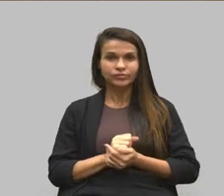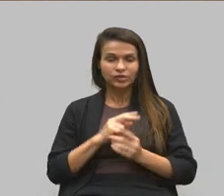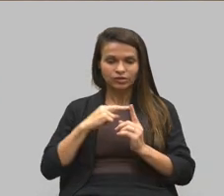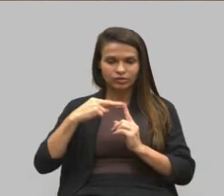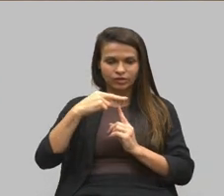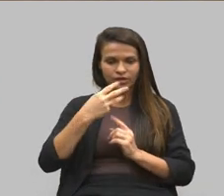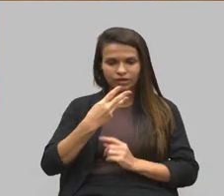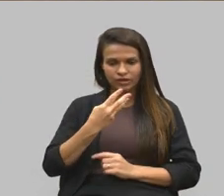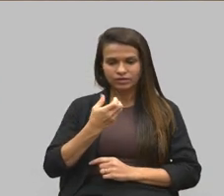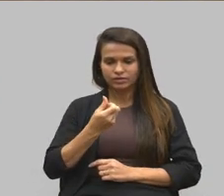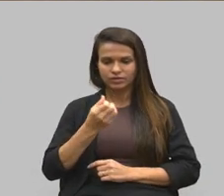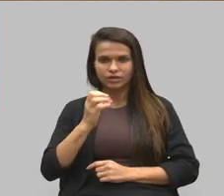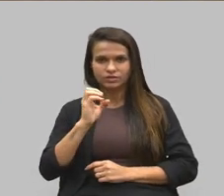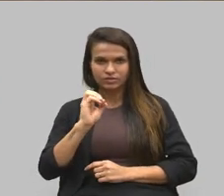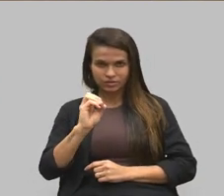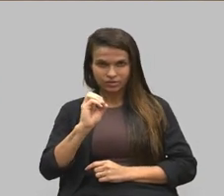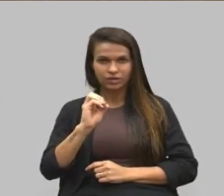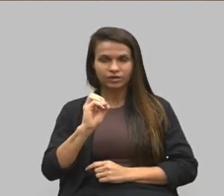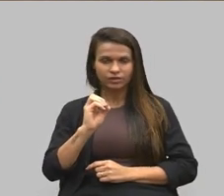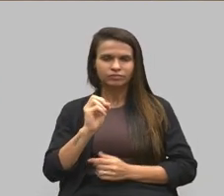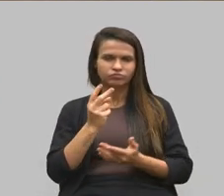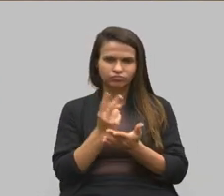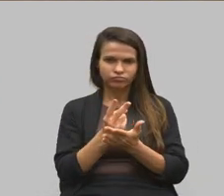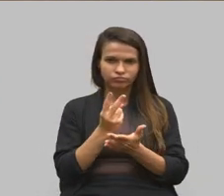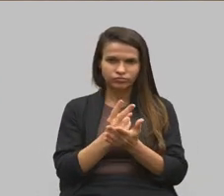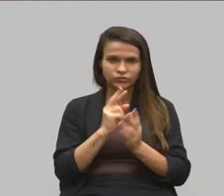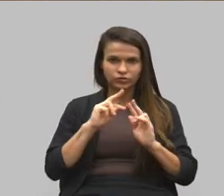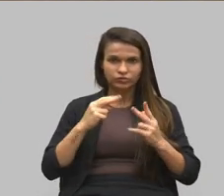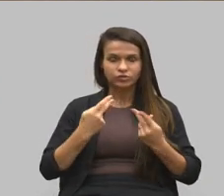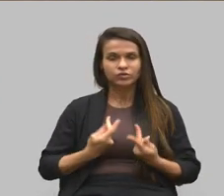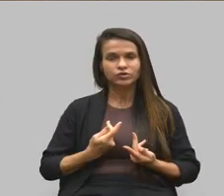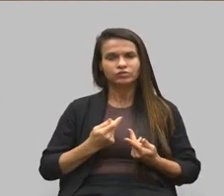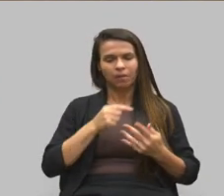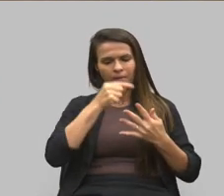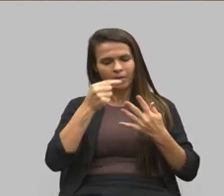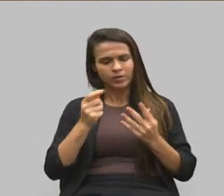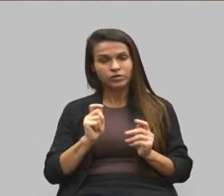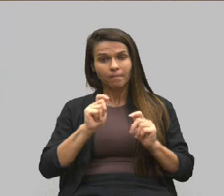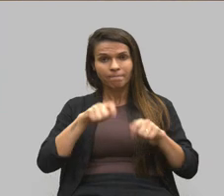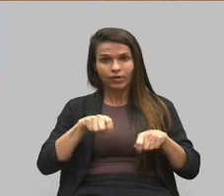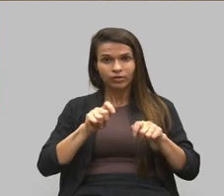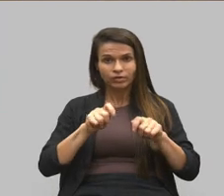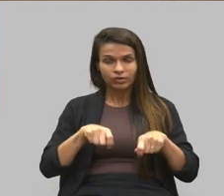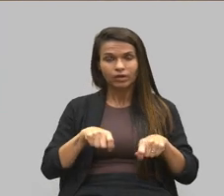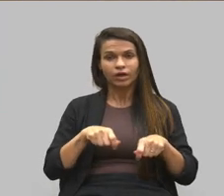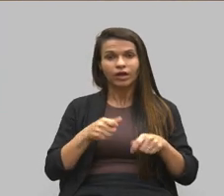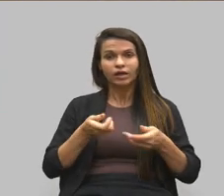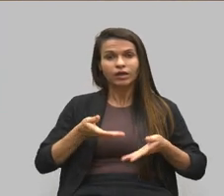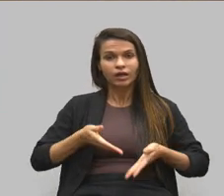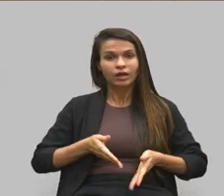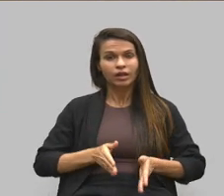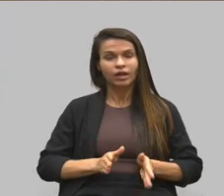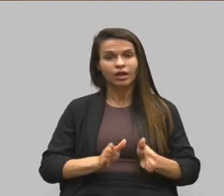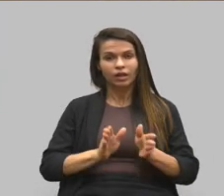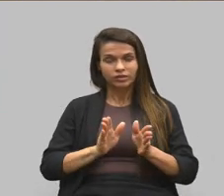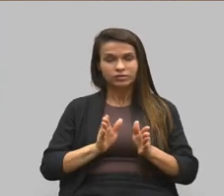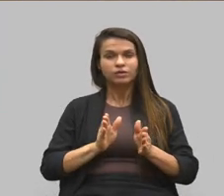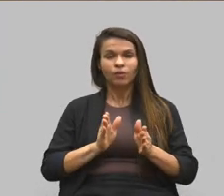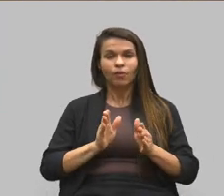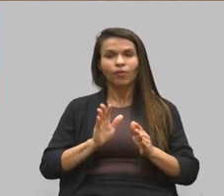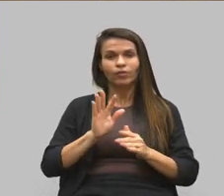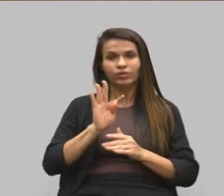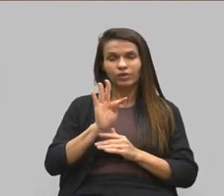360 essa visão integral do ser humano e potencialidades é algo que nasce quando um terapeuta ocupacional se